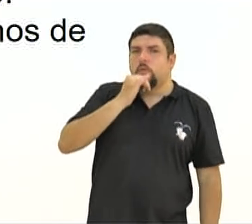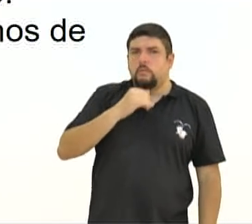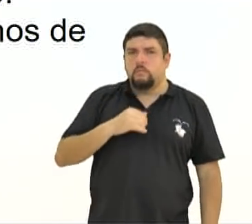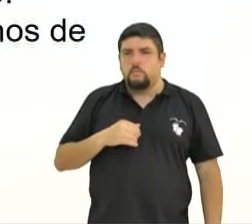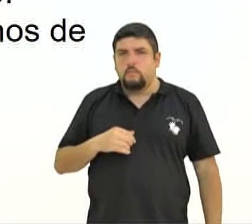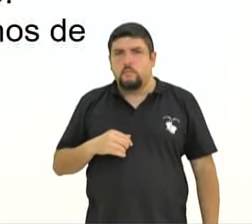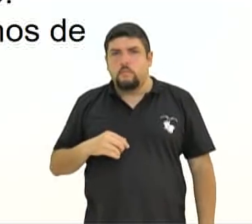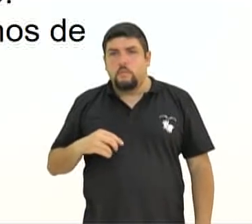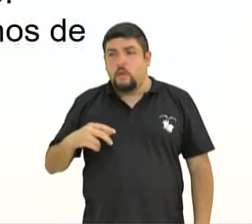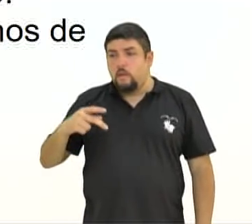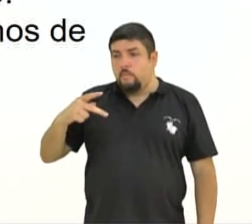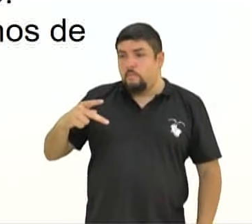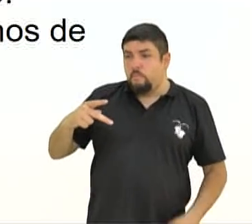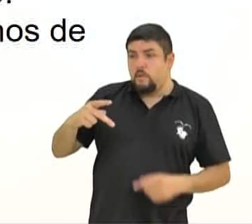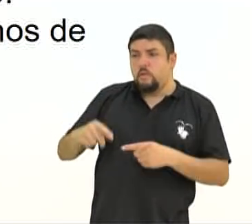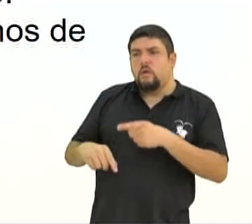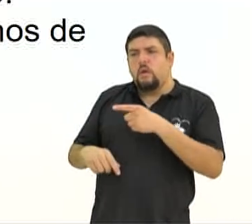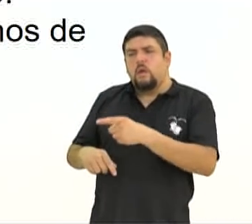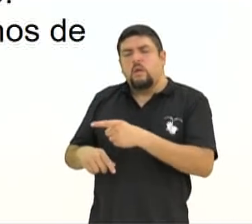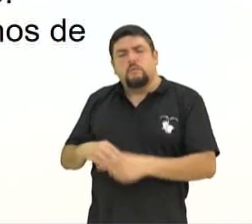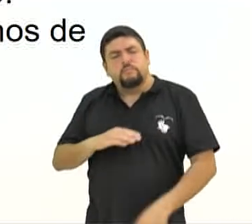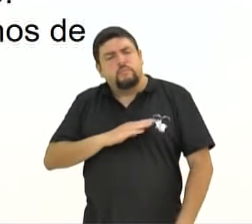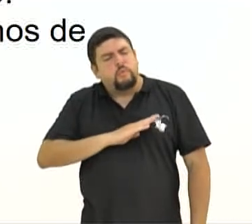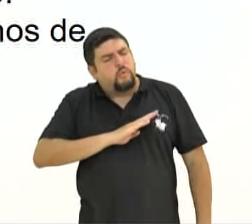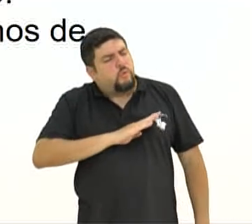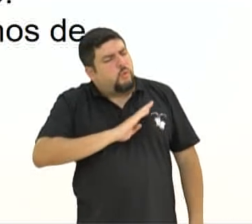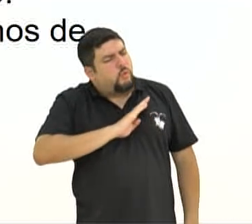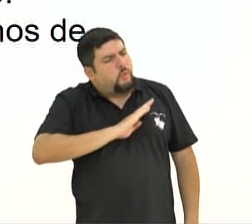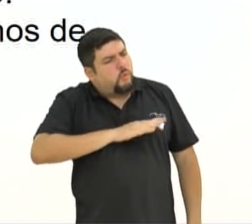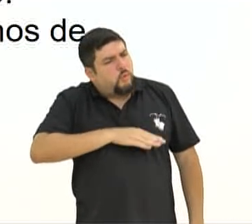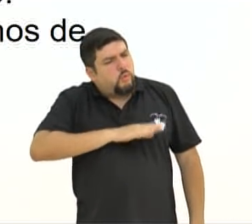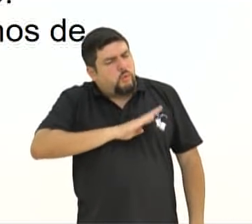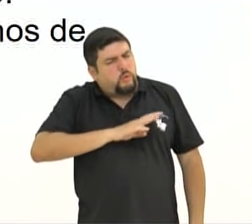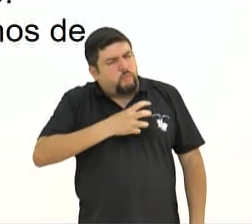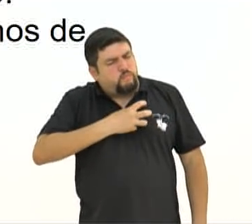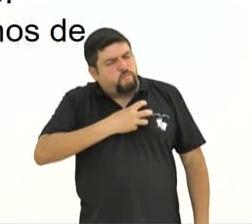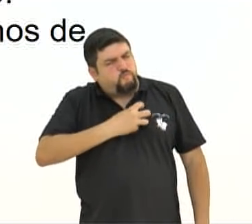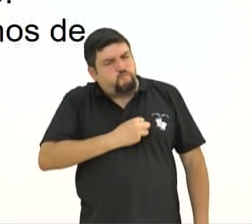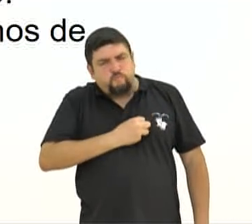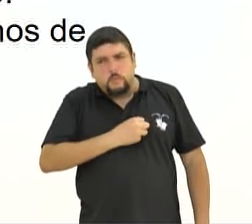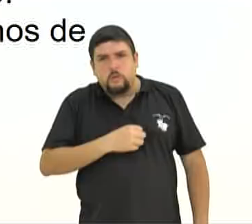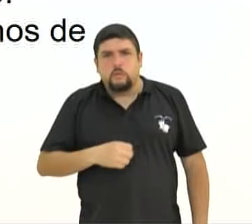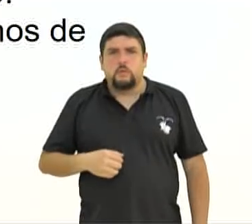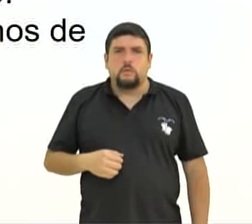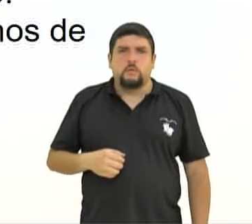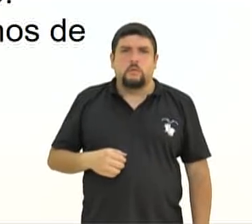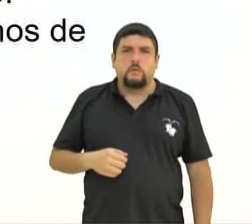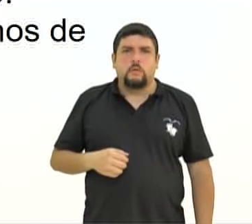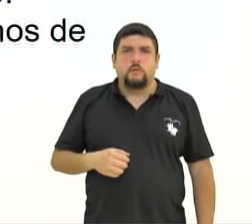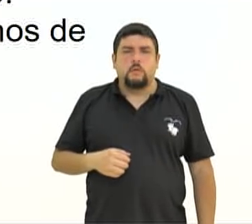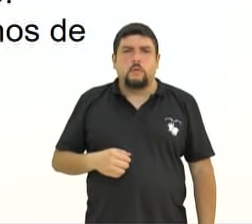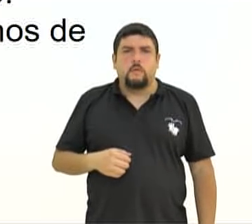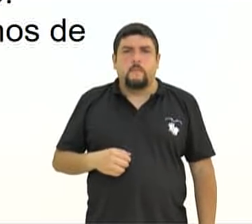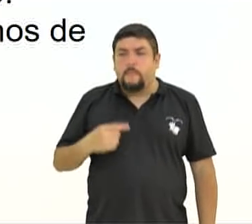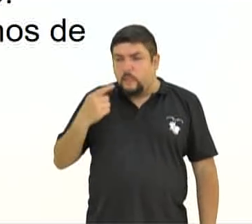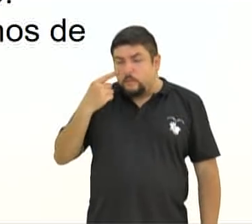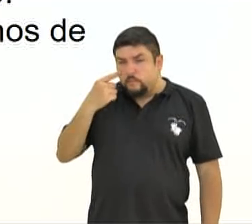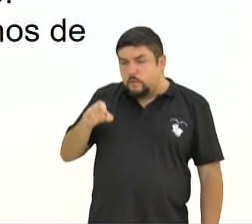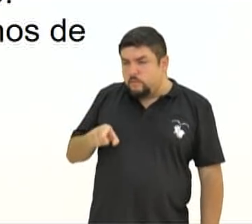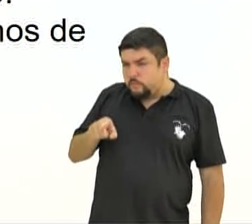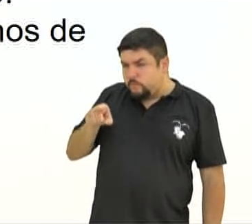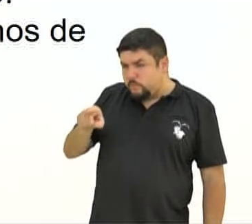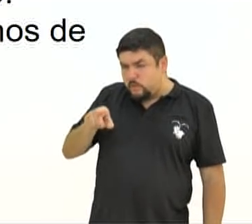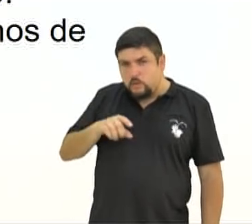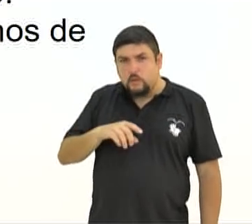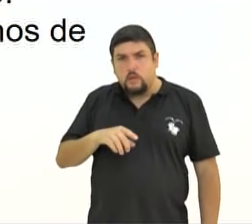Descobriu que Pedro é um coração amargo e cheio de maldade. Então, descobriu que Pedro é uma